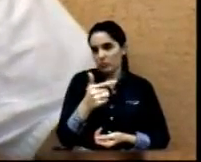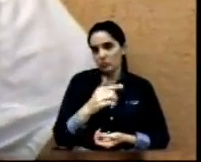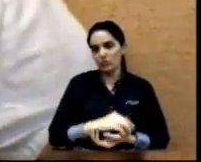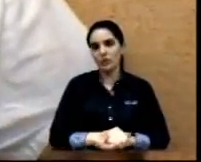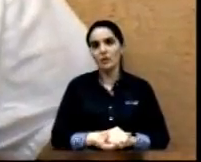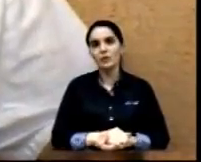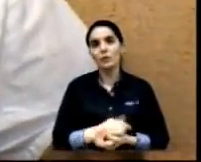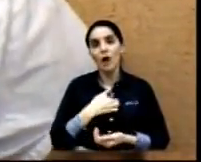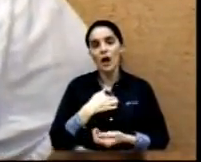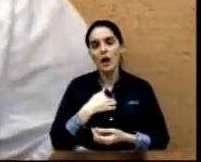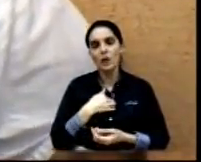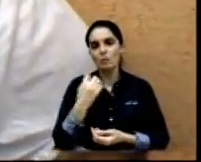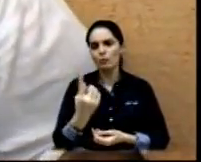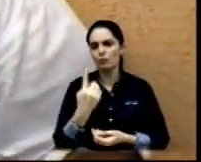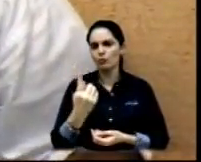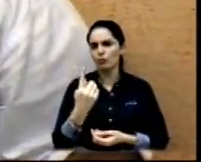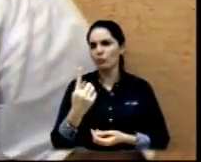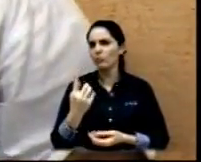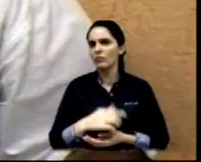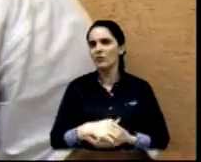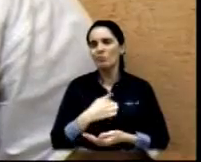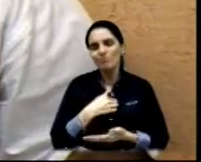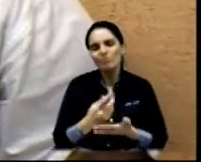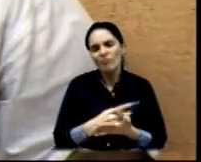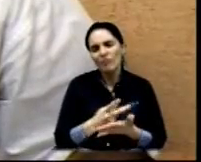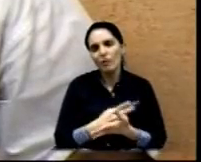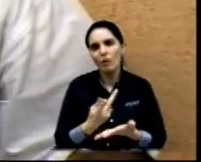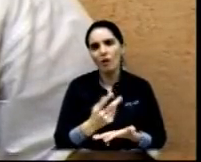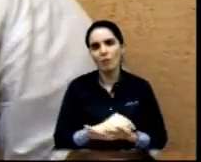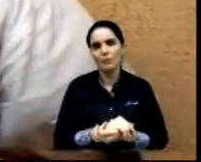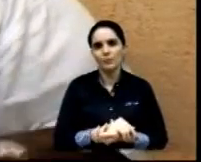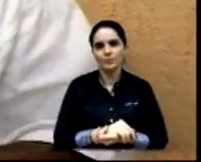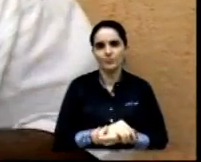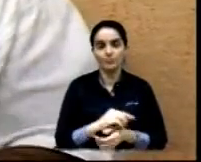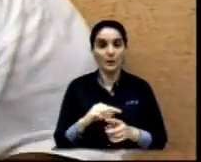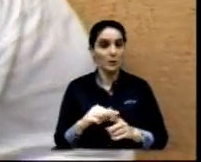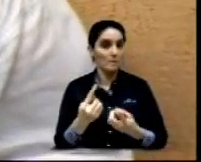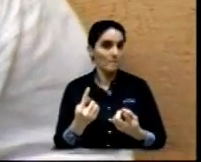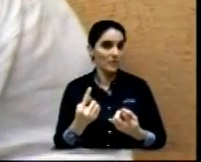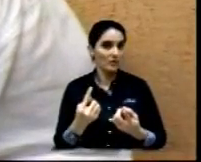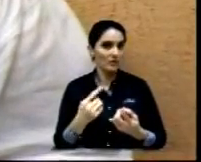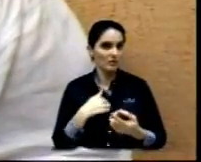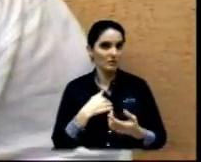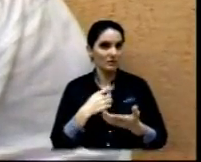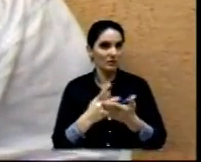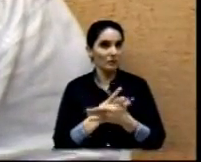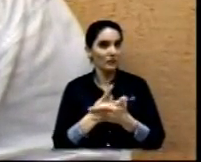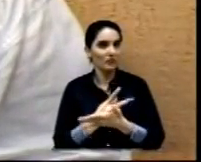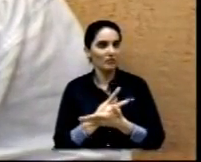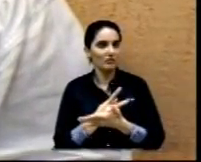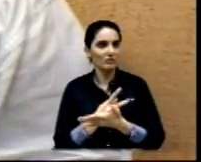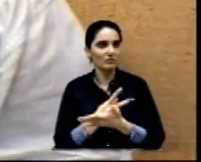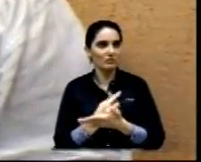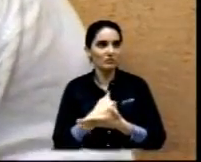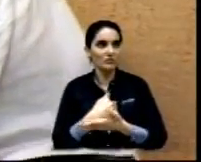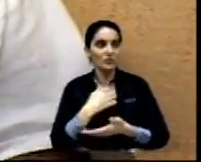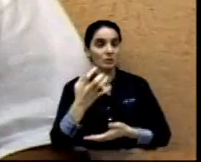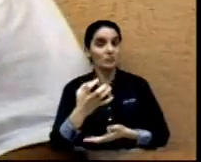tenho que fazer tudo sozinho, e às vezes eu erro. Mas mesmo no meu erro, eu gostaria que os